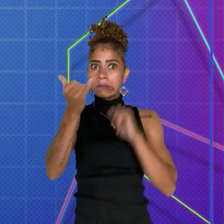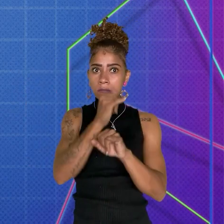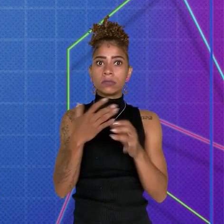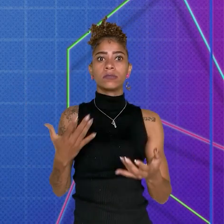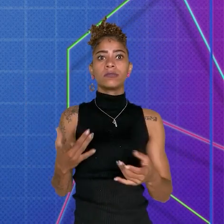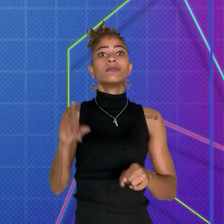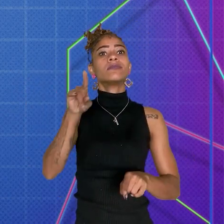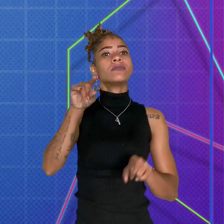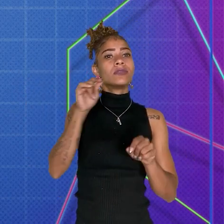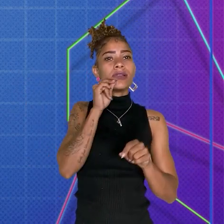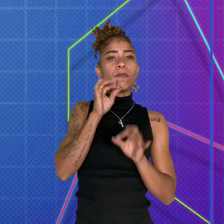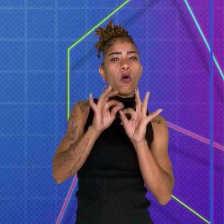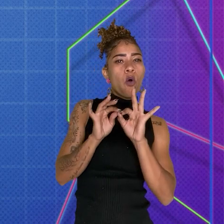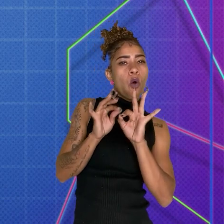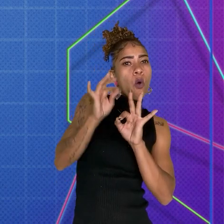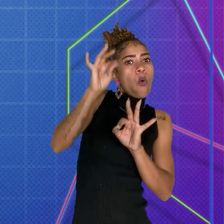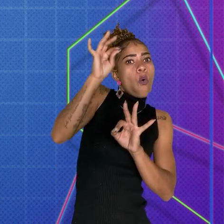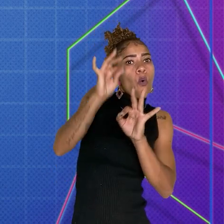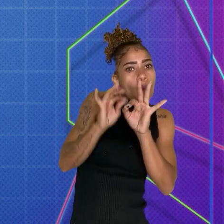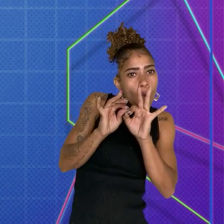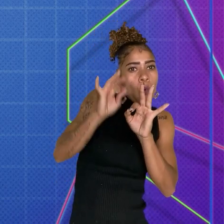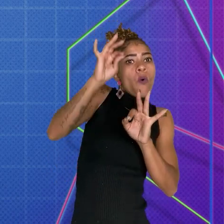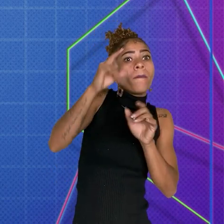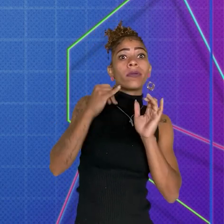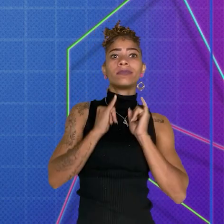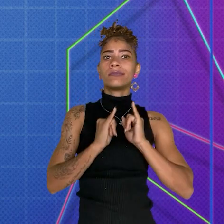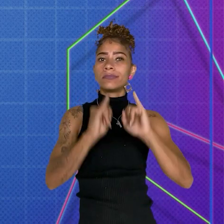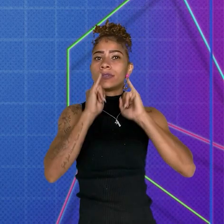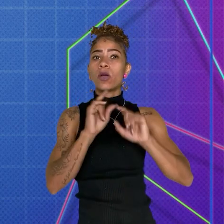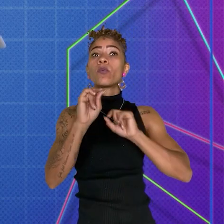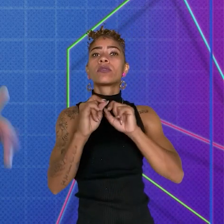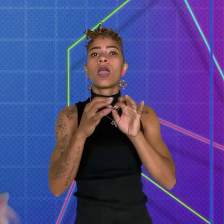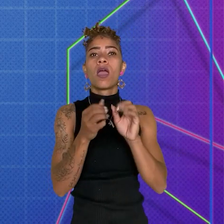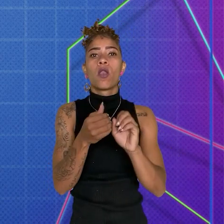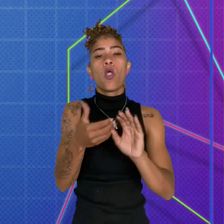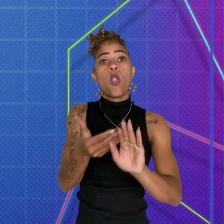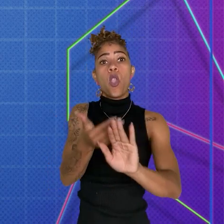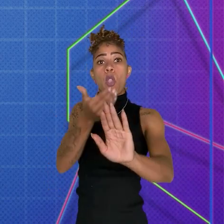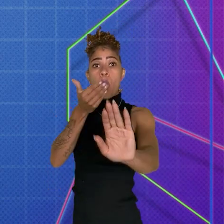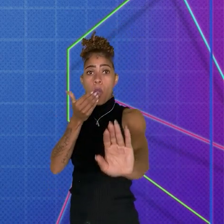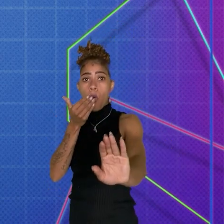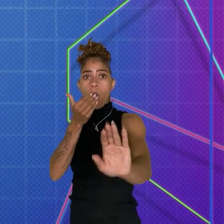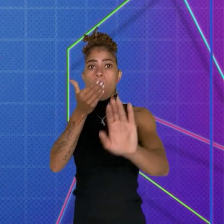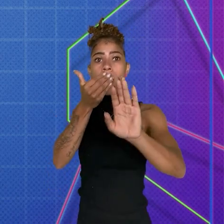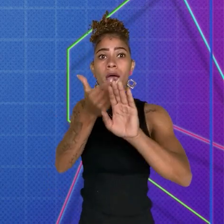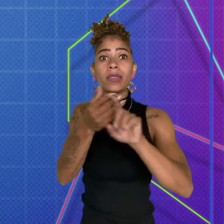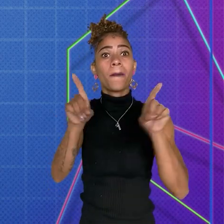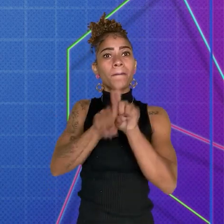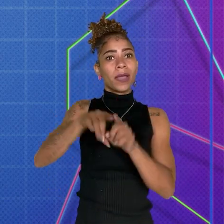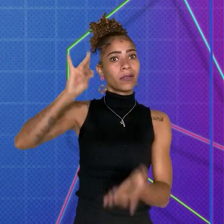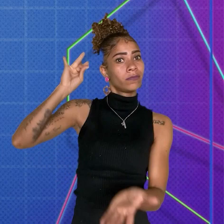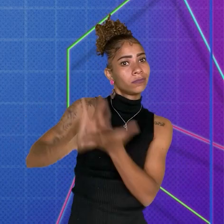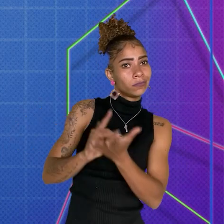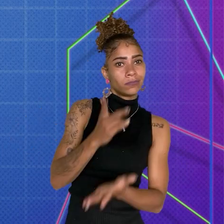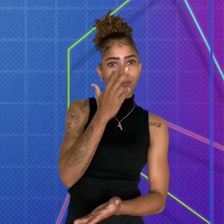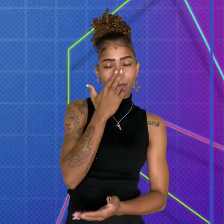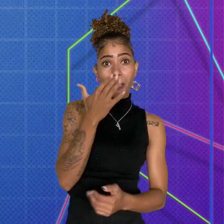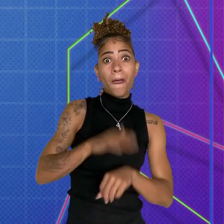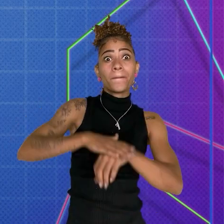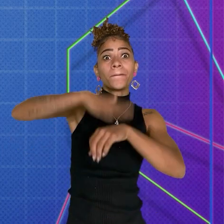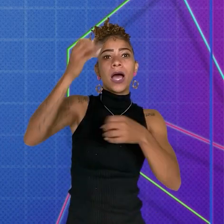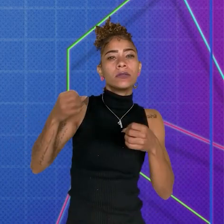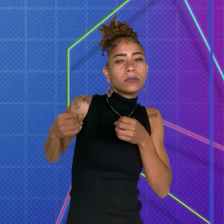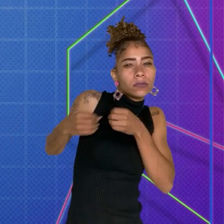de choque. O volume também pode ser utilizado para transmitir a sensação de distância. Assim como na vida real,